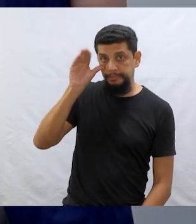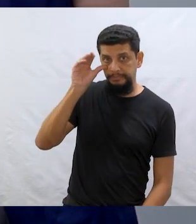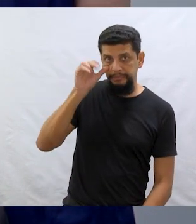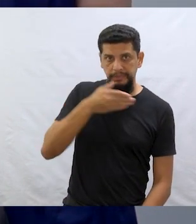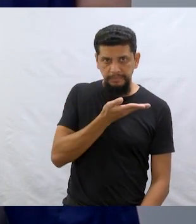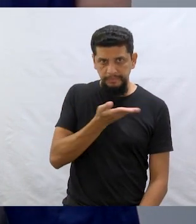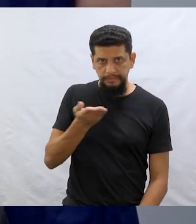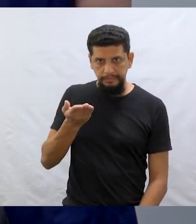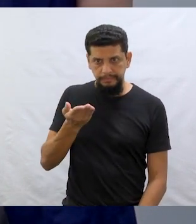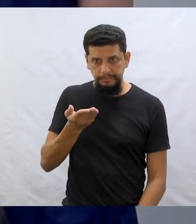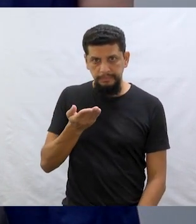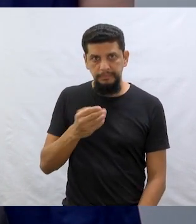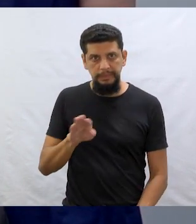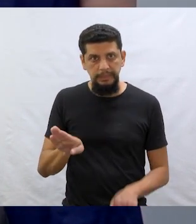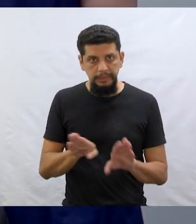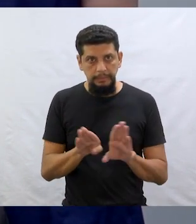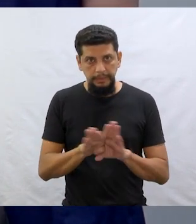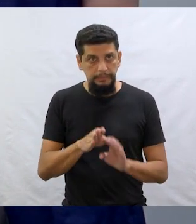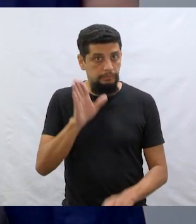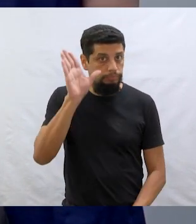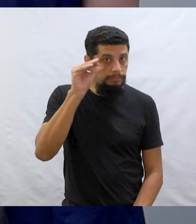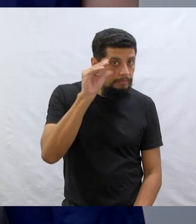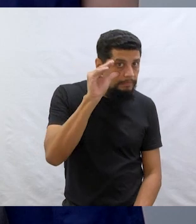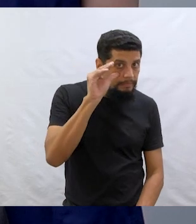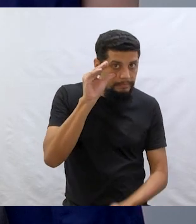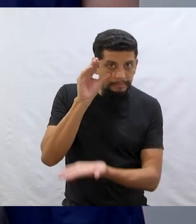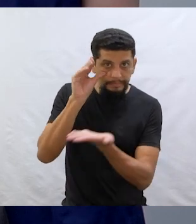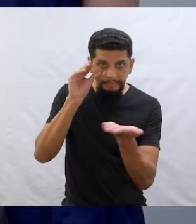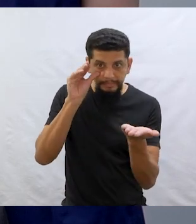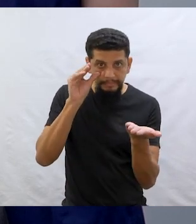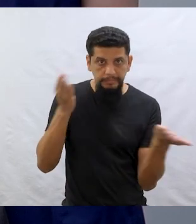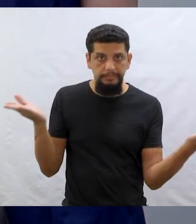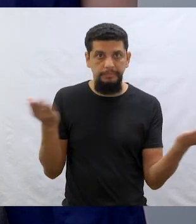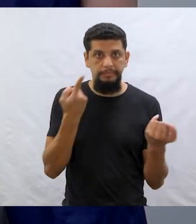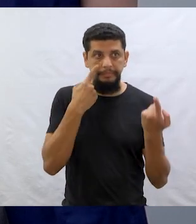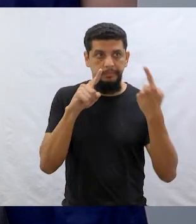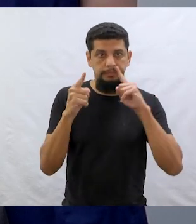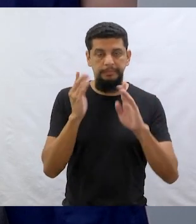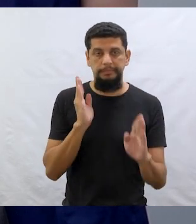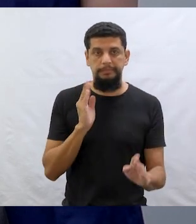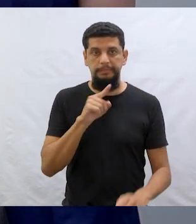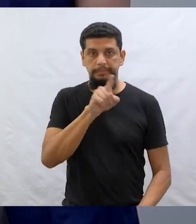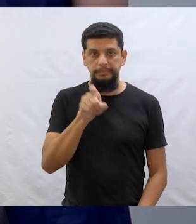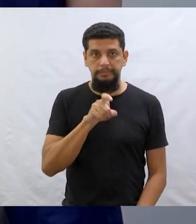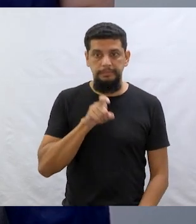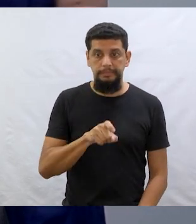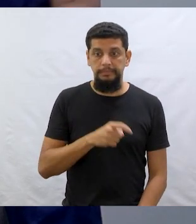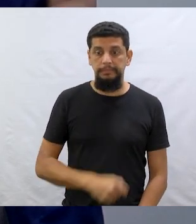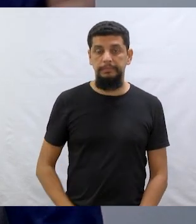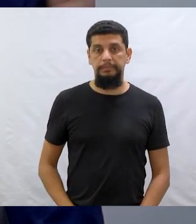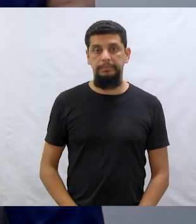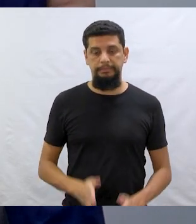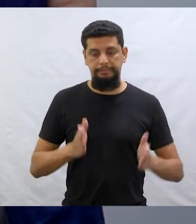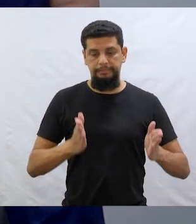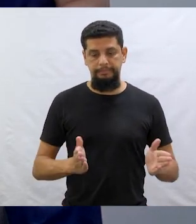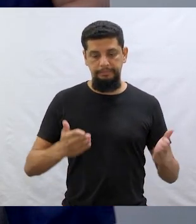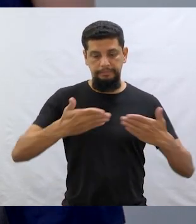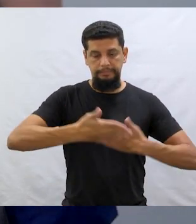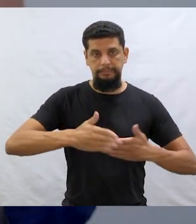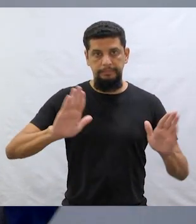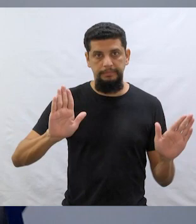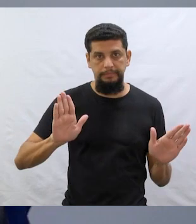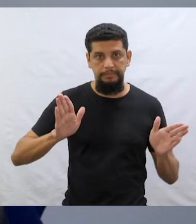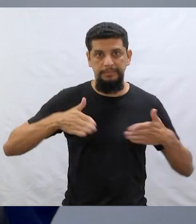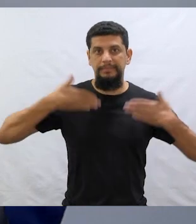Ah, vocês estão aí também curiosos? Então, a adivinha é de uma